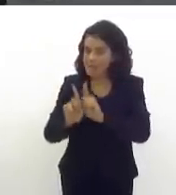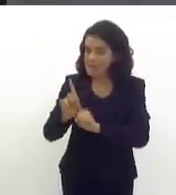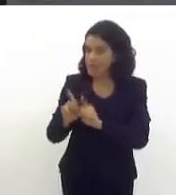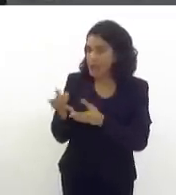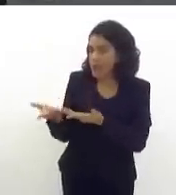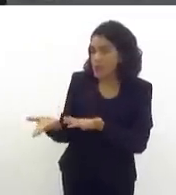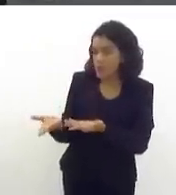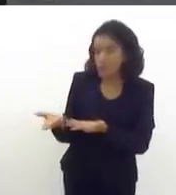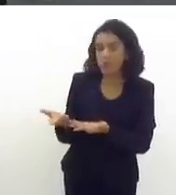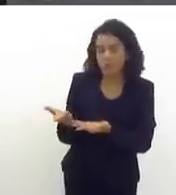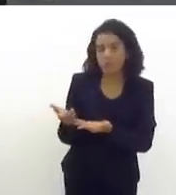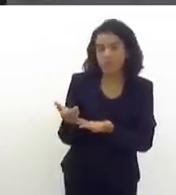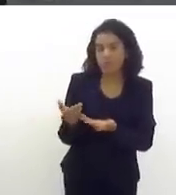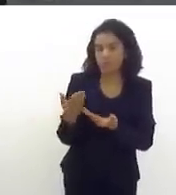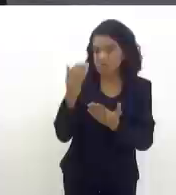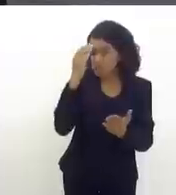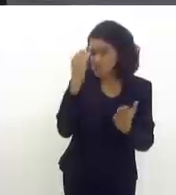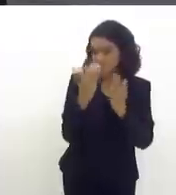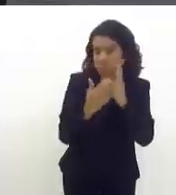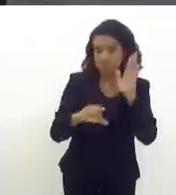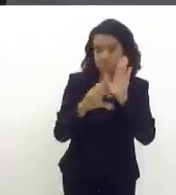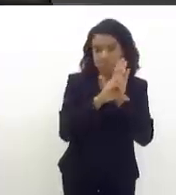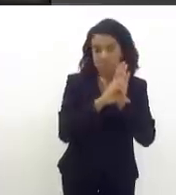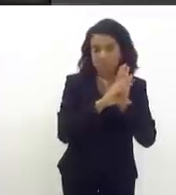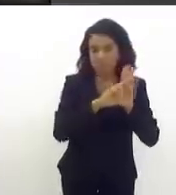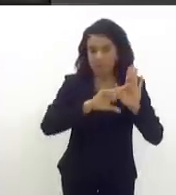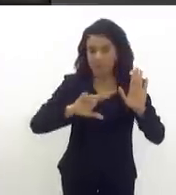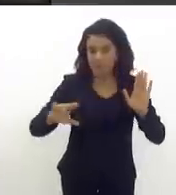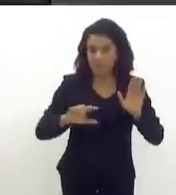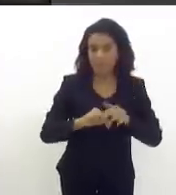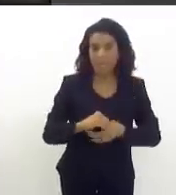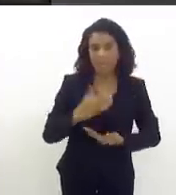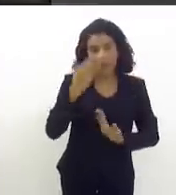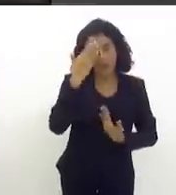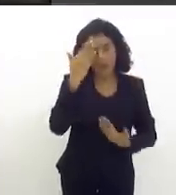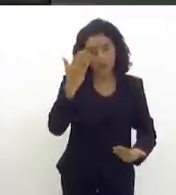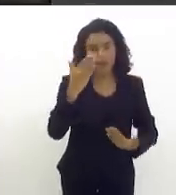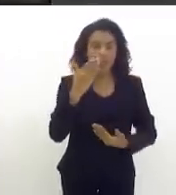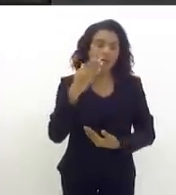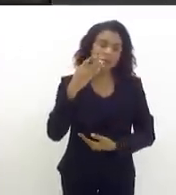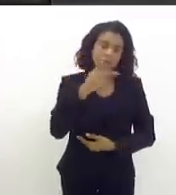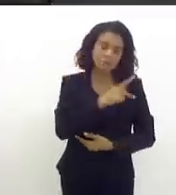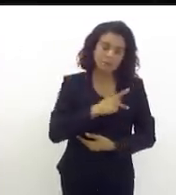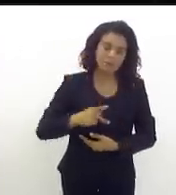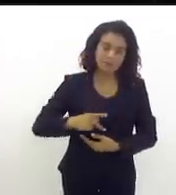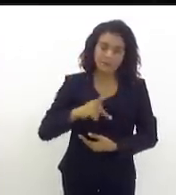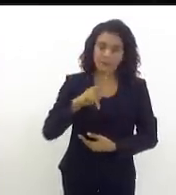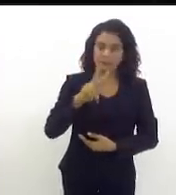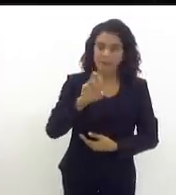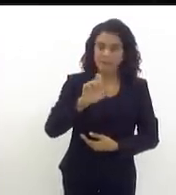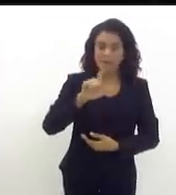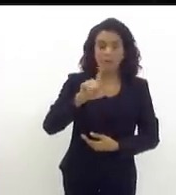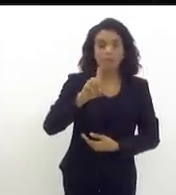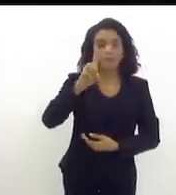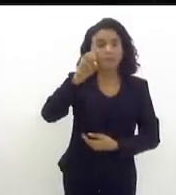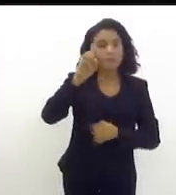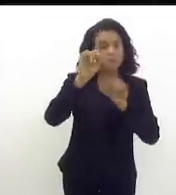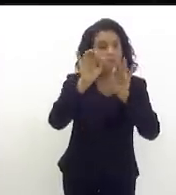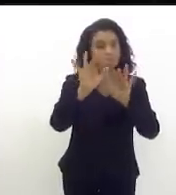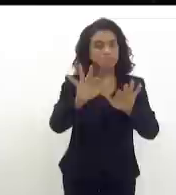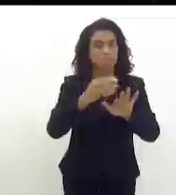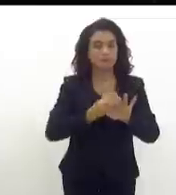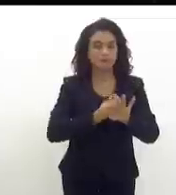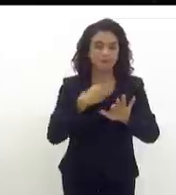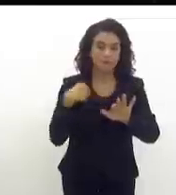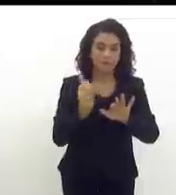os procedimentos legais obrigado Muito obrigado Presidente Val e que Deus abençoe a vida de todos